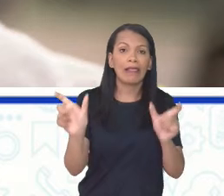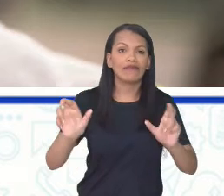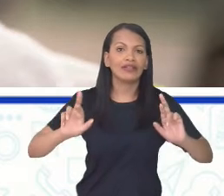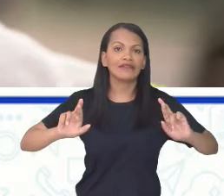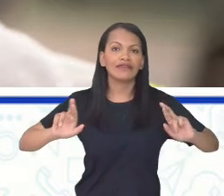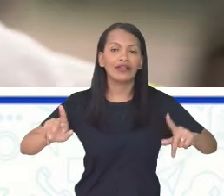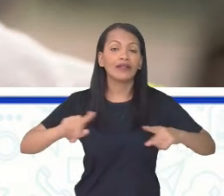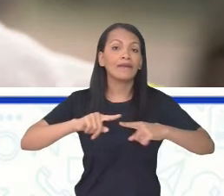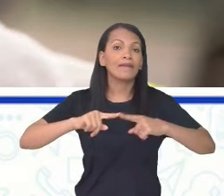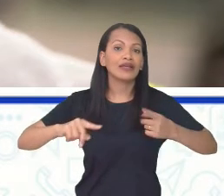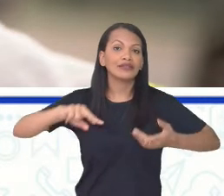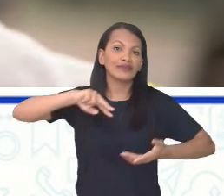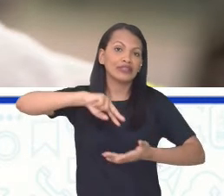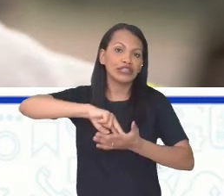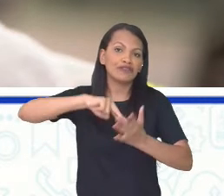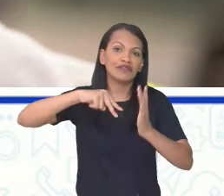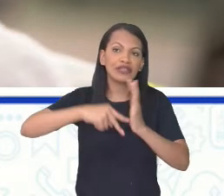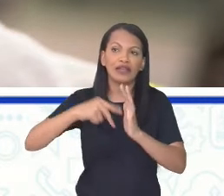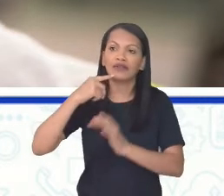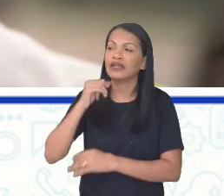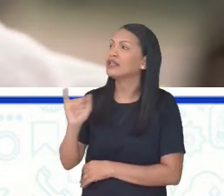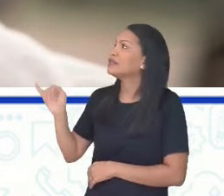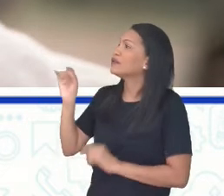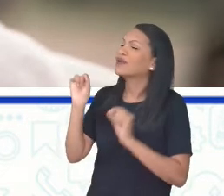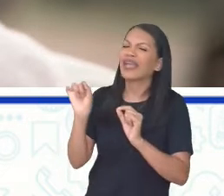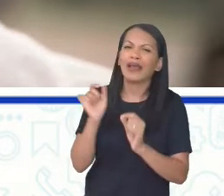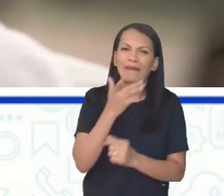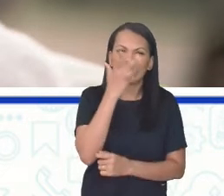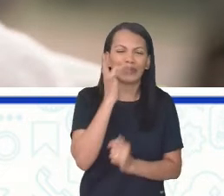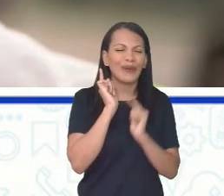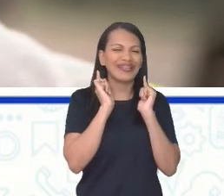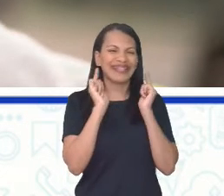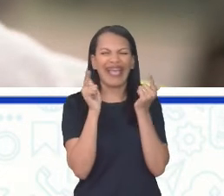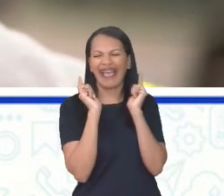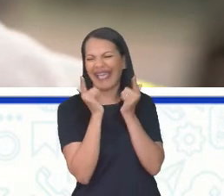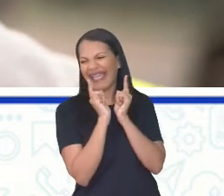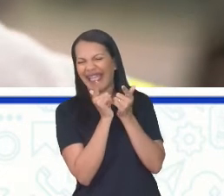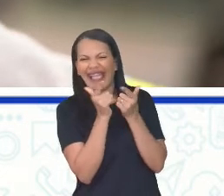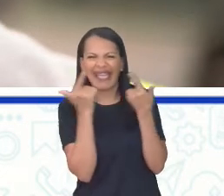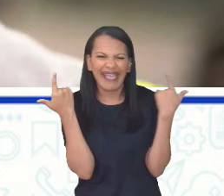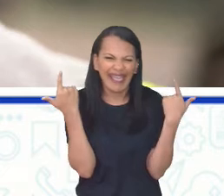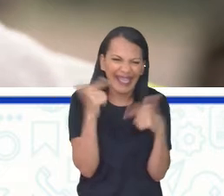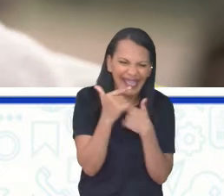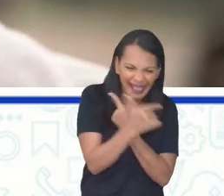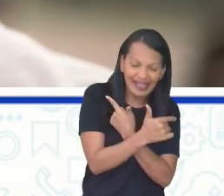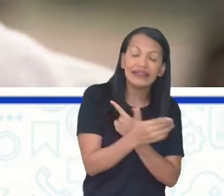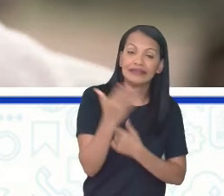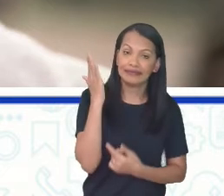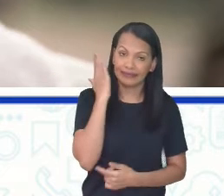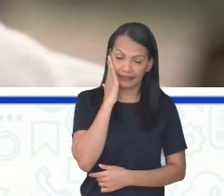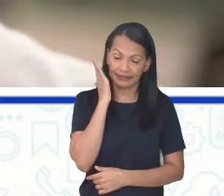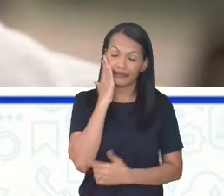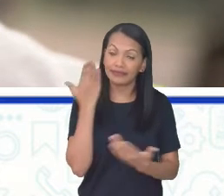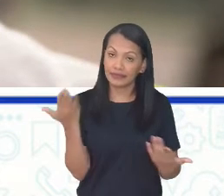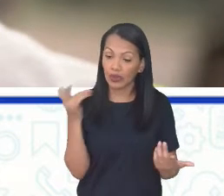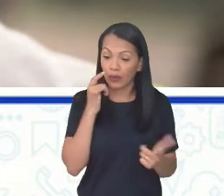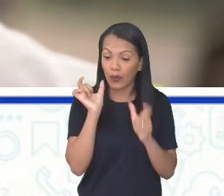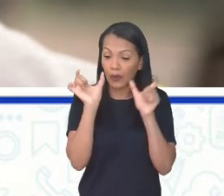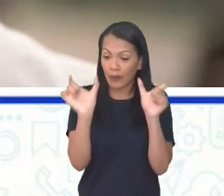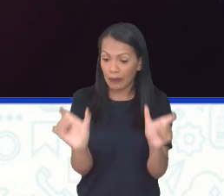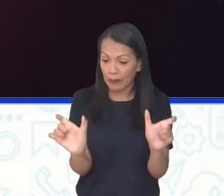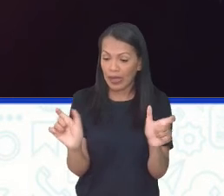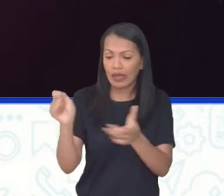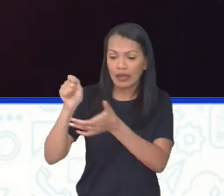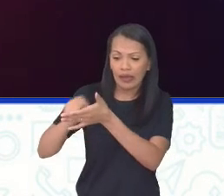dizendo assim, você é muito engraçado, não é? Então tem o mesmo significado, mas são palavras com grafias diferentes.